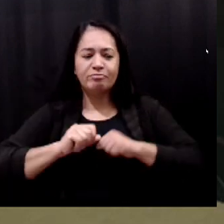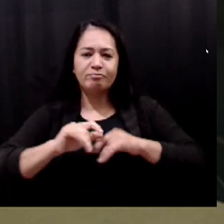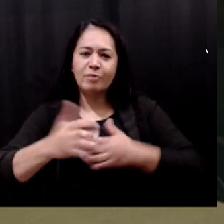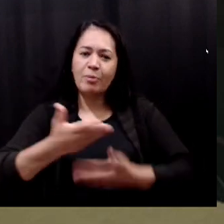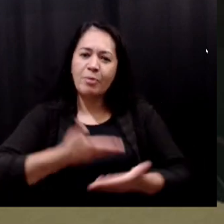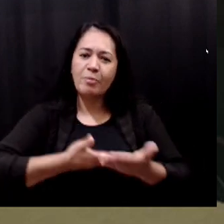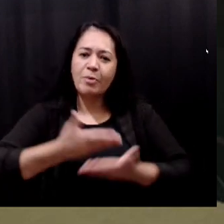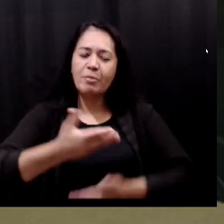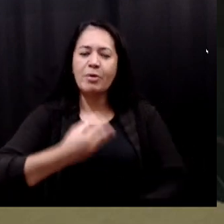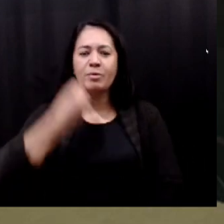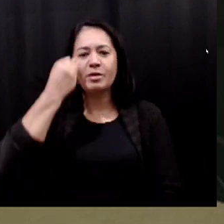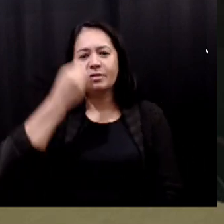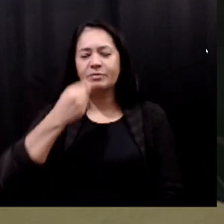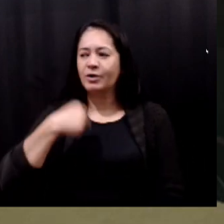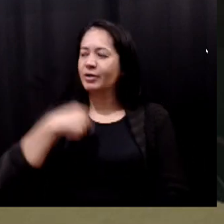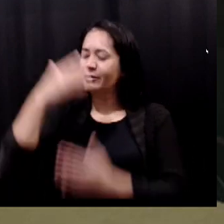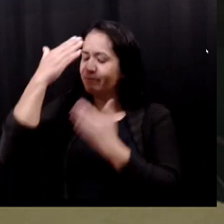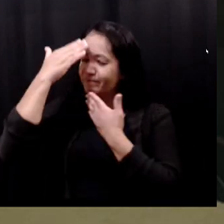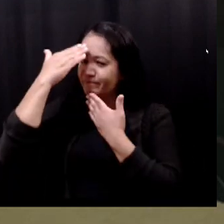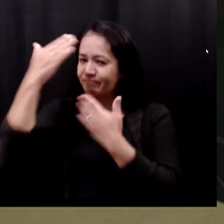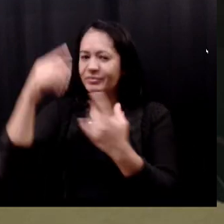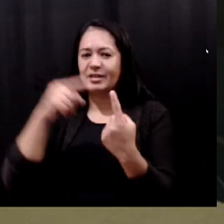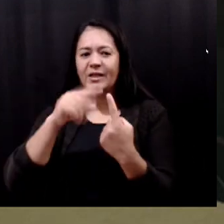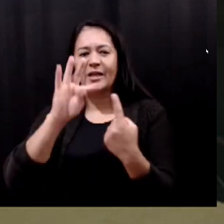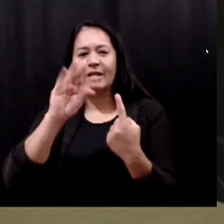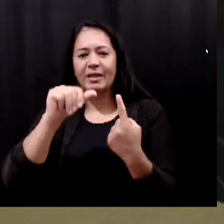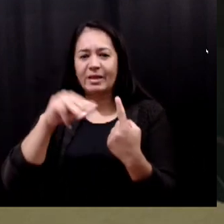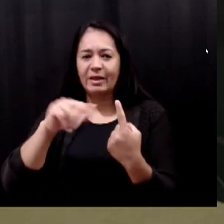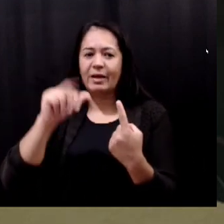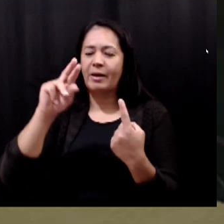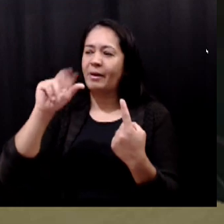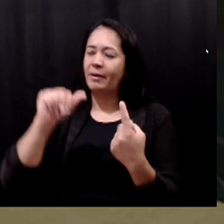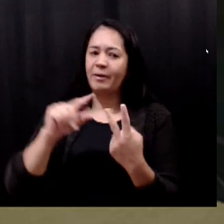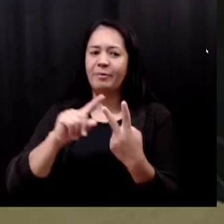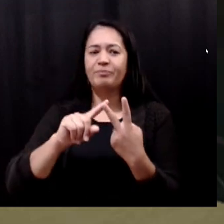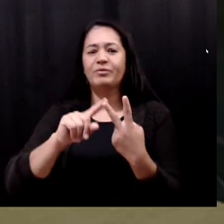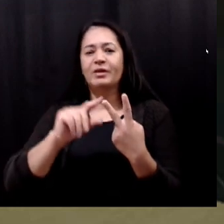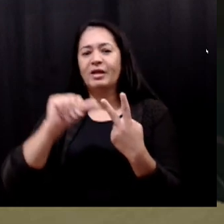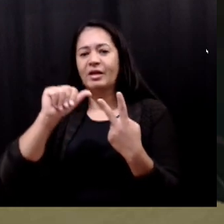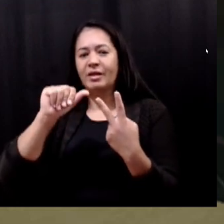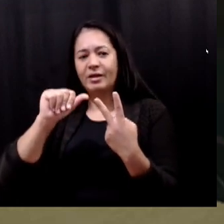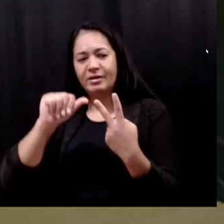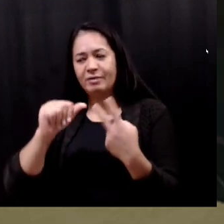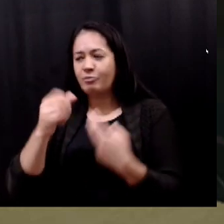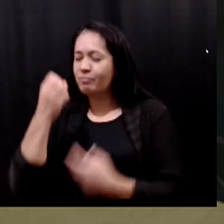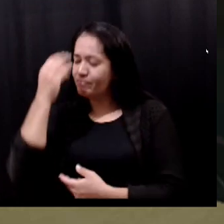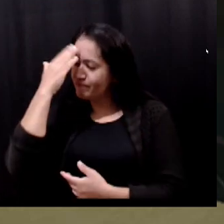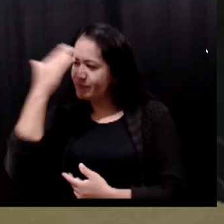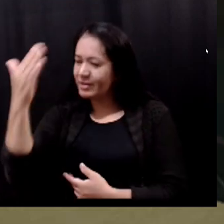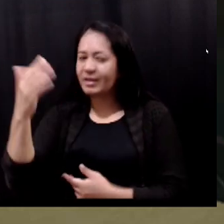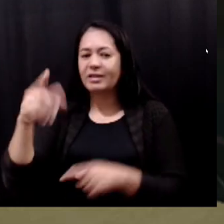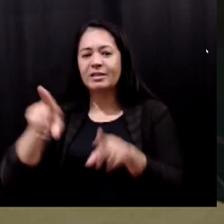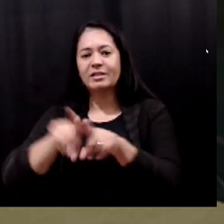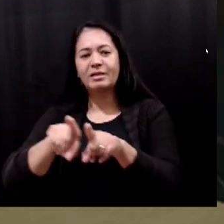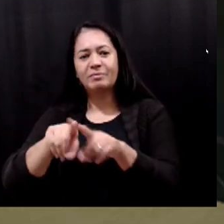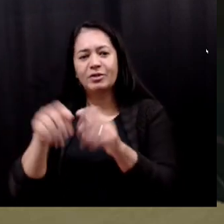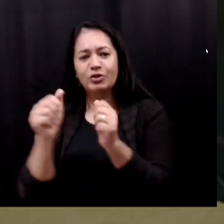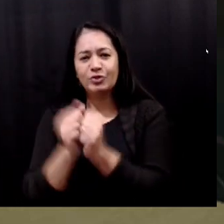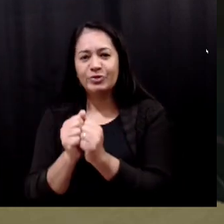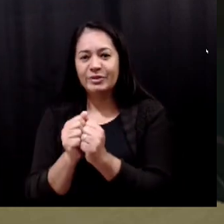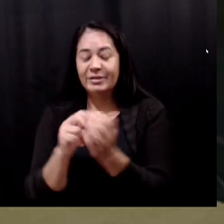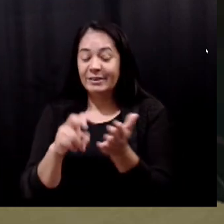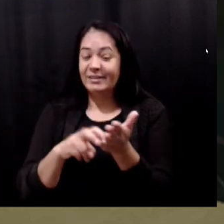quero agradecer, Tâmara, muito obrigada pela sua participação, obrigada por compartilhar conosco e por estar aqui tão cedinho, que a gente sabe que